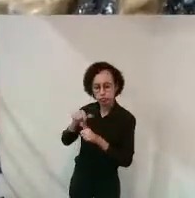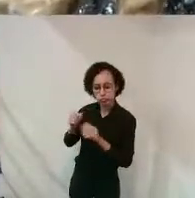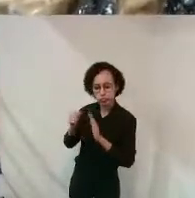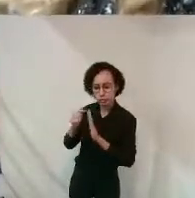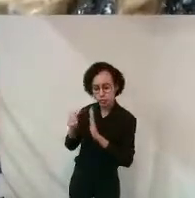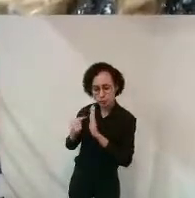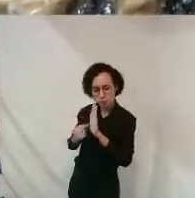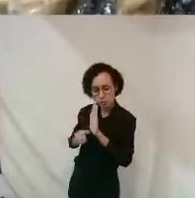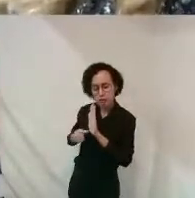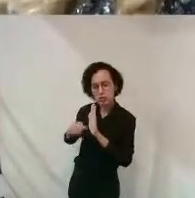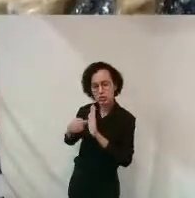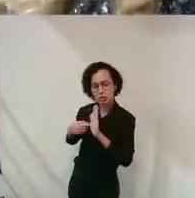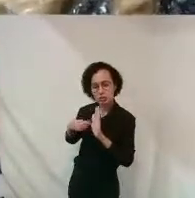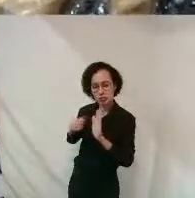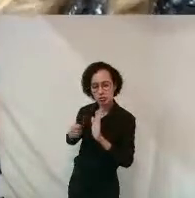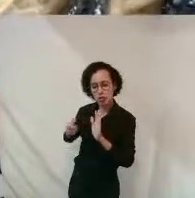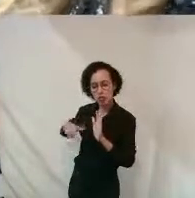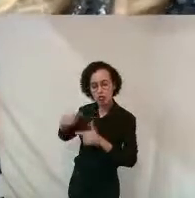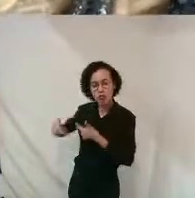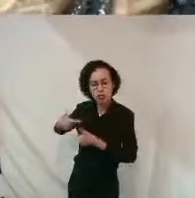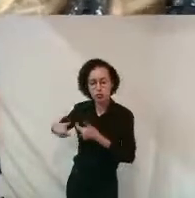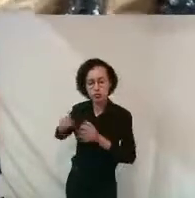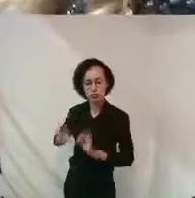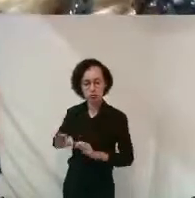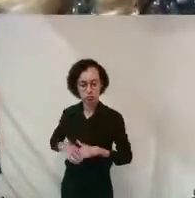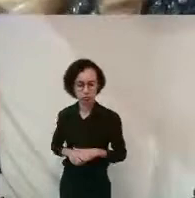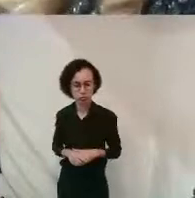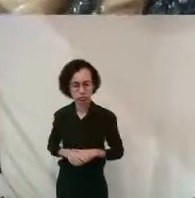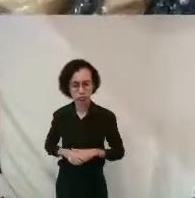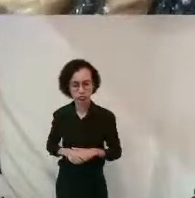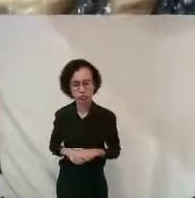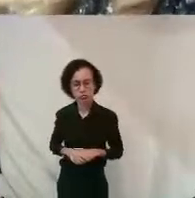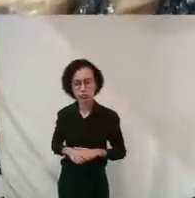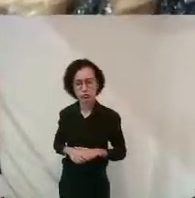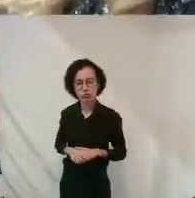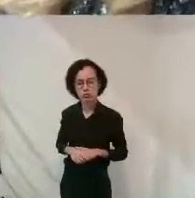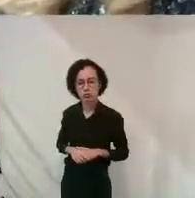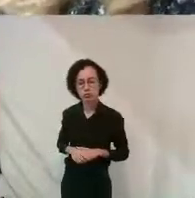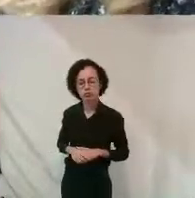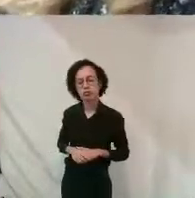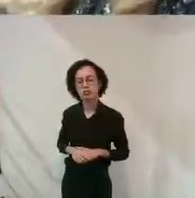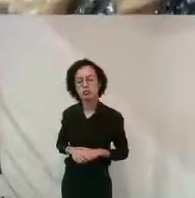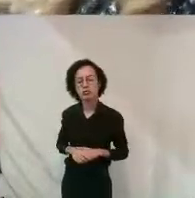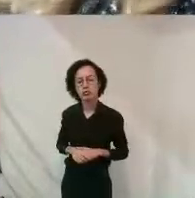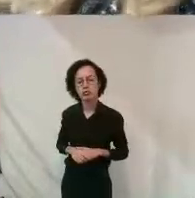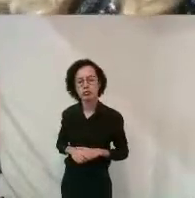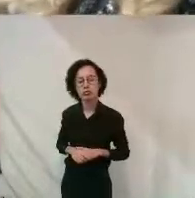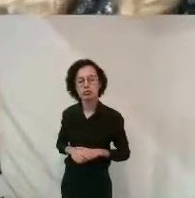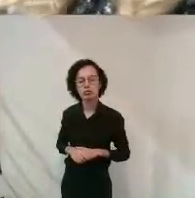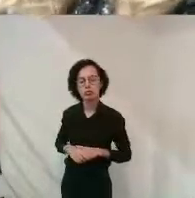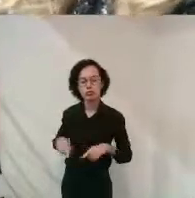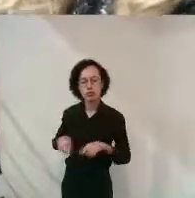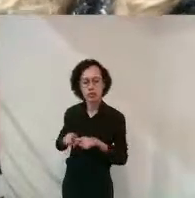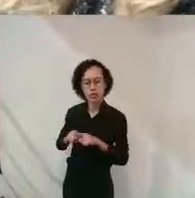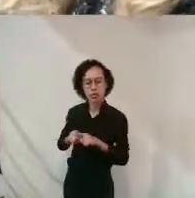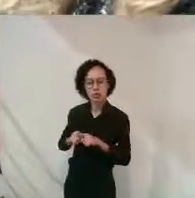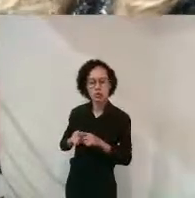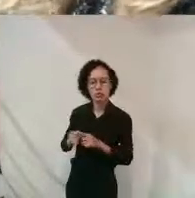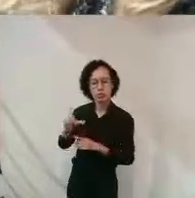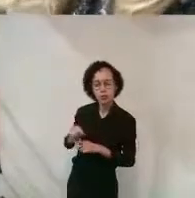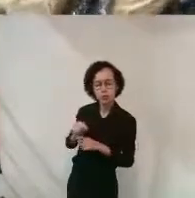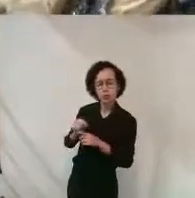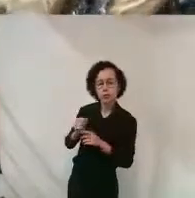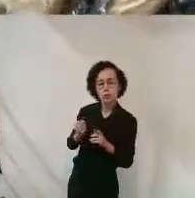e a efetividade daquele plano de resíduos sólidos, sobretudo em relação ao cumprimento das medidas de curto, médio e longo